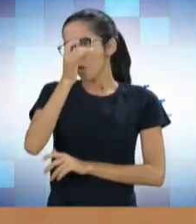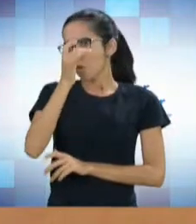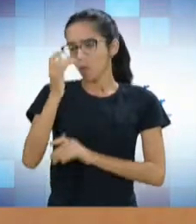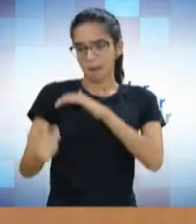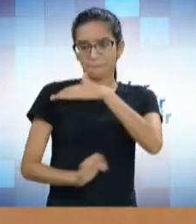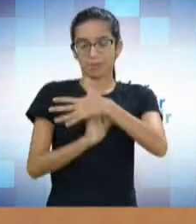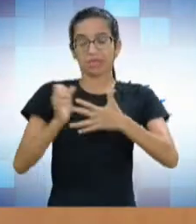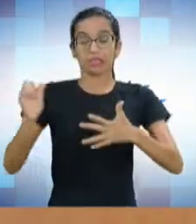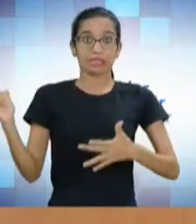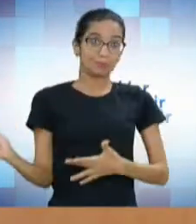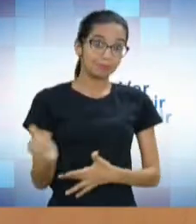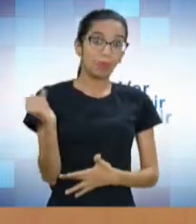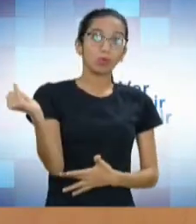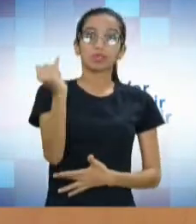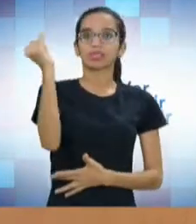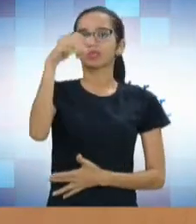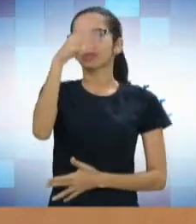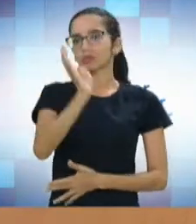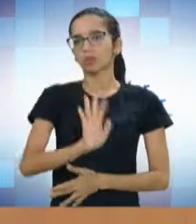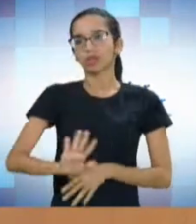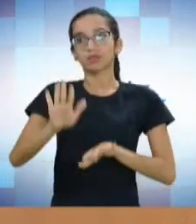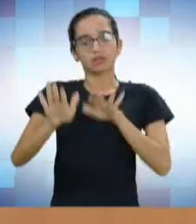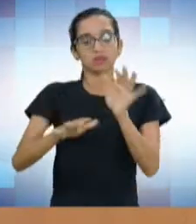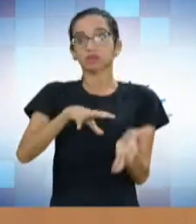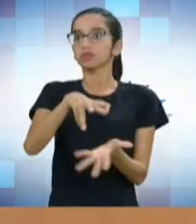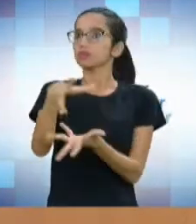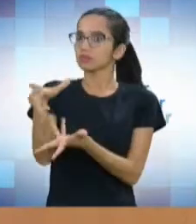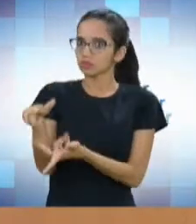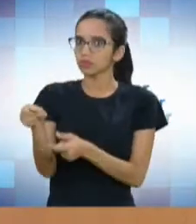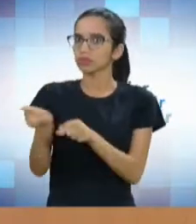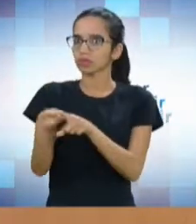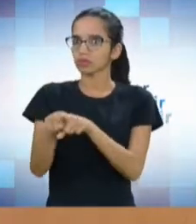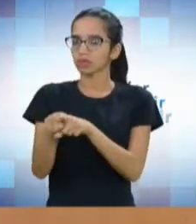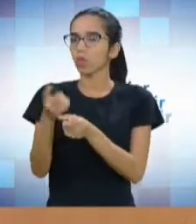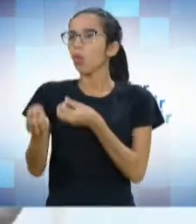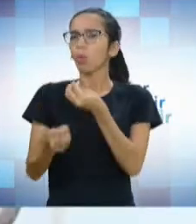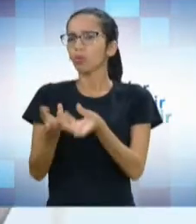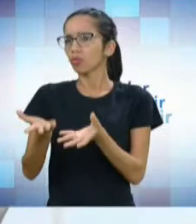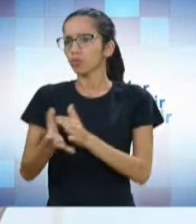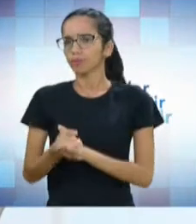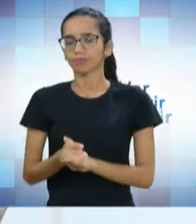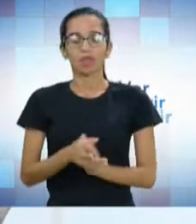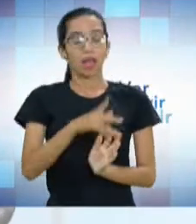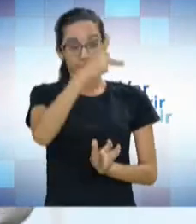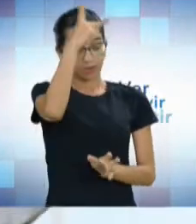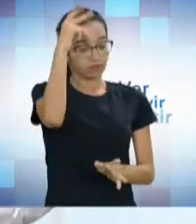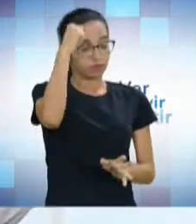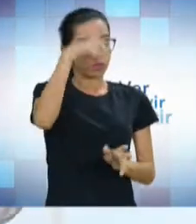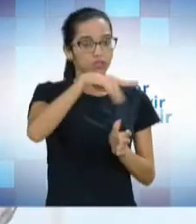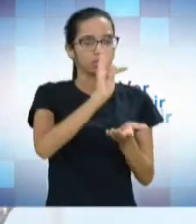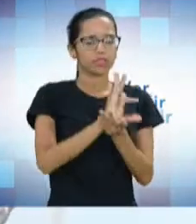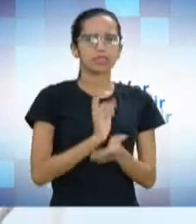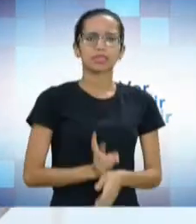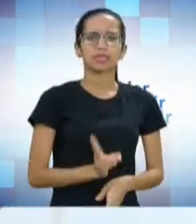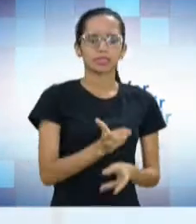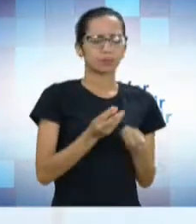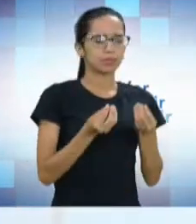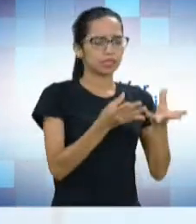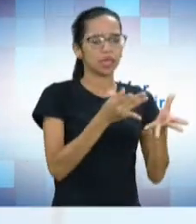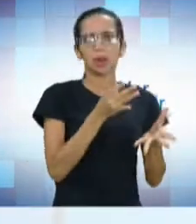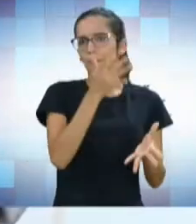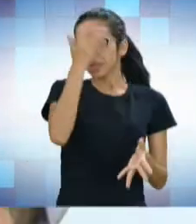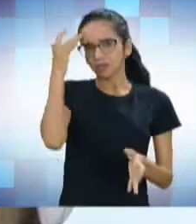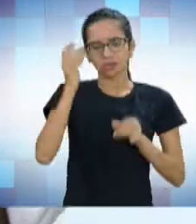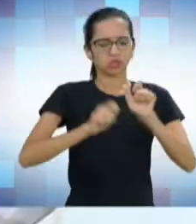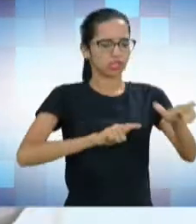brasileiro e até mesmo mundial a prefeitura de teresina ela sempre está oferecendo para o artesão para as